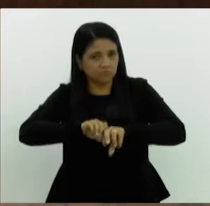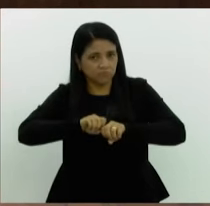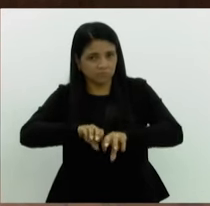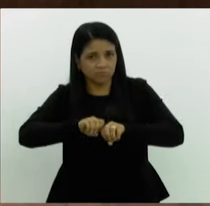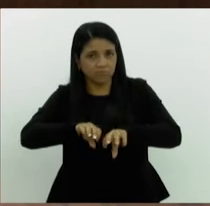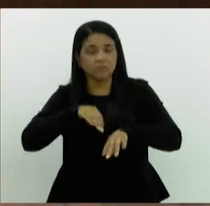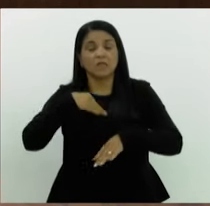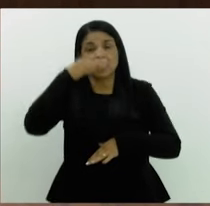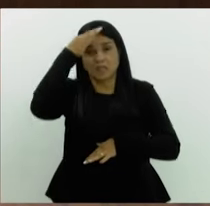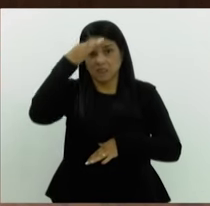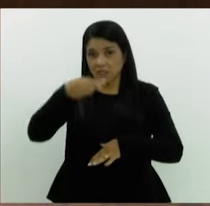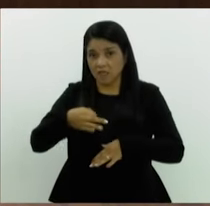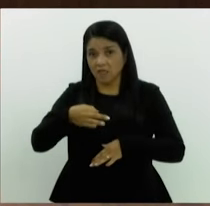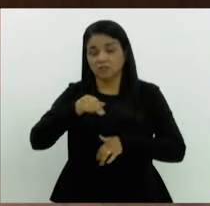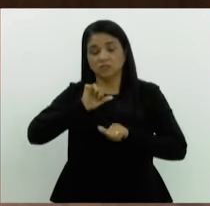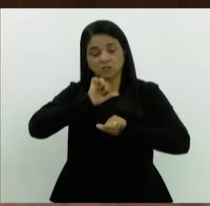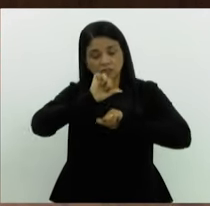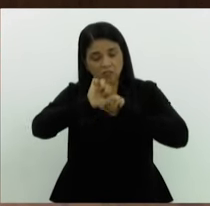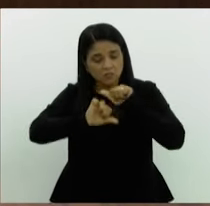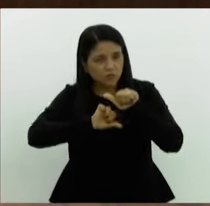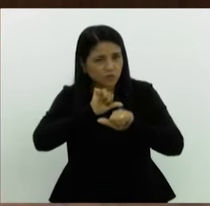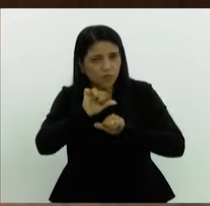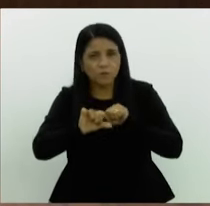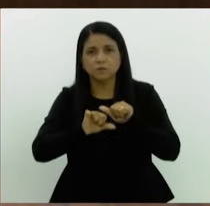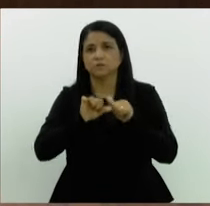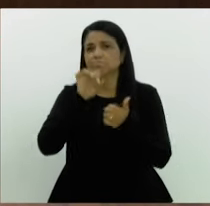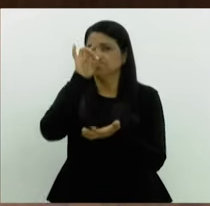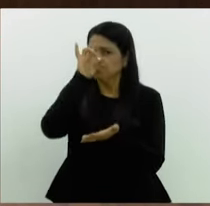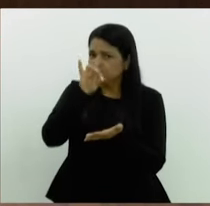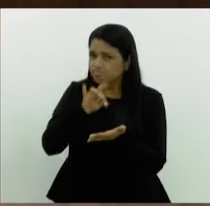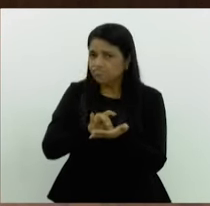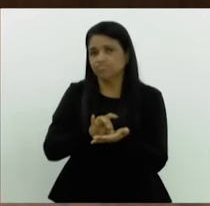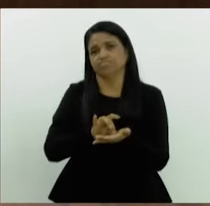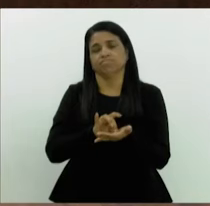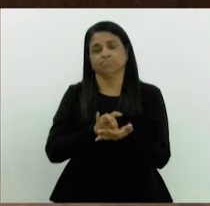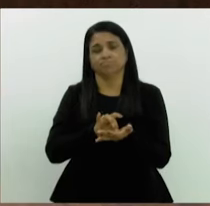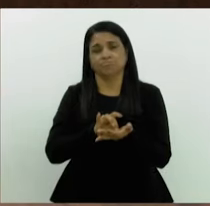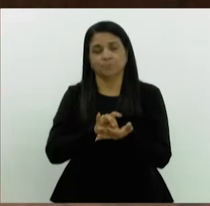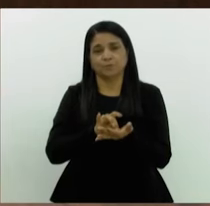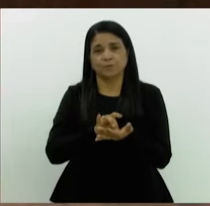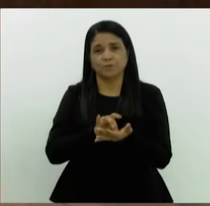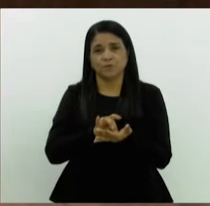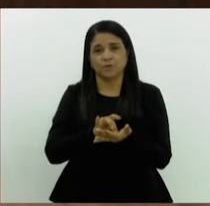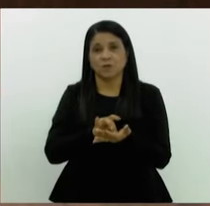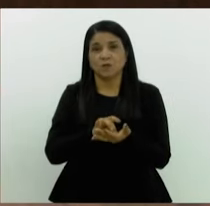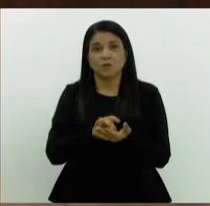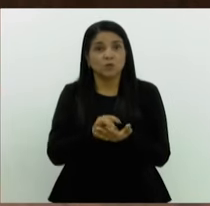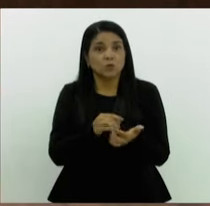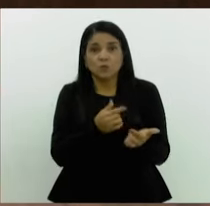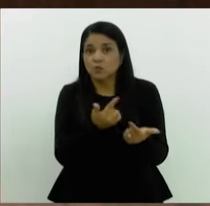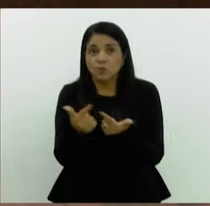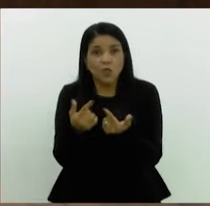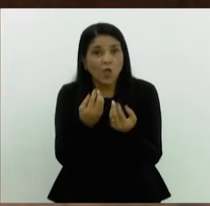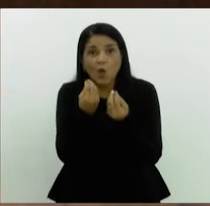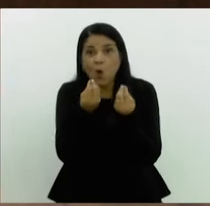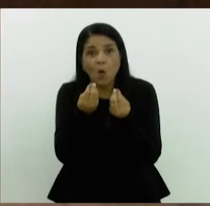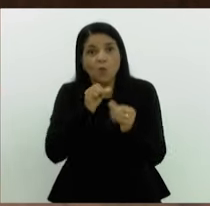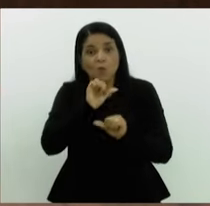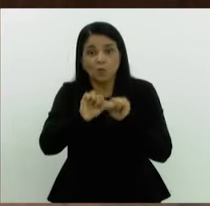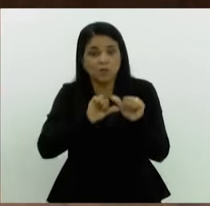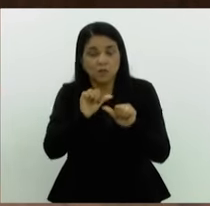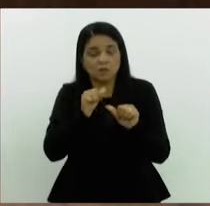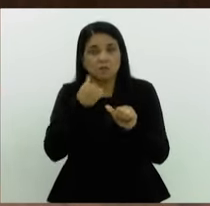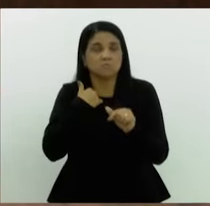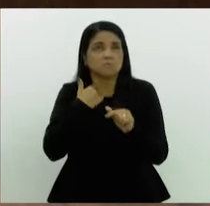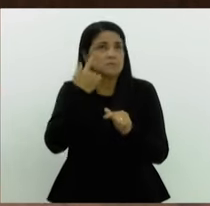que educação é transformação, é mudança real, e não há como fazer a mudança sem pensar no servidor.